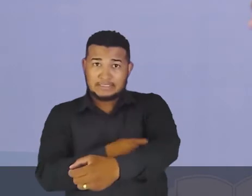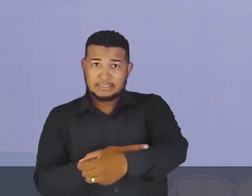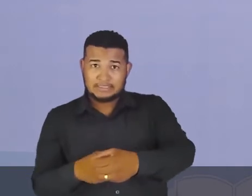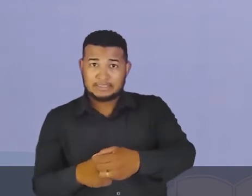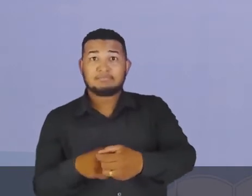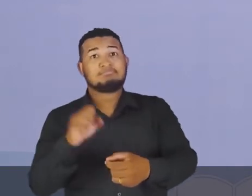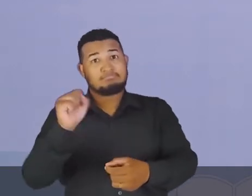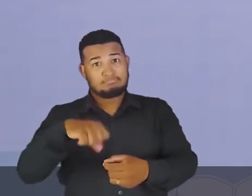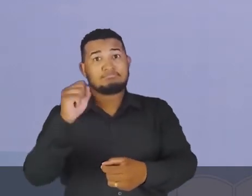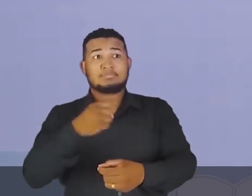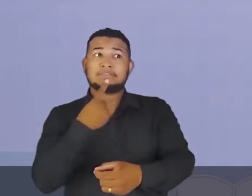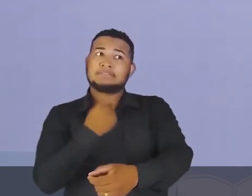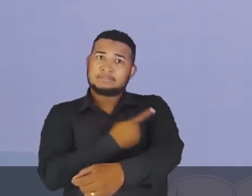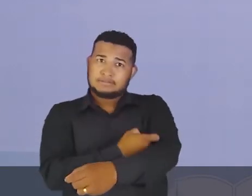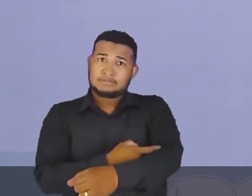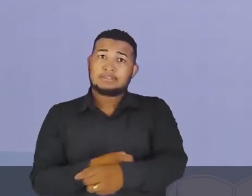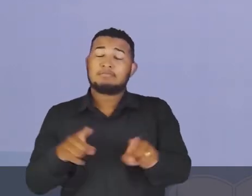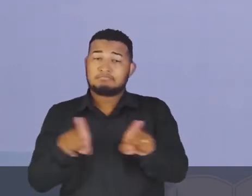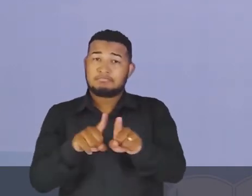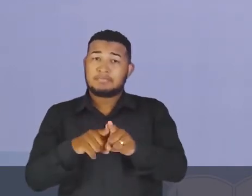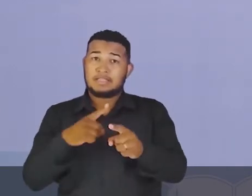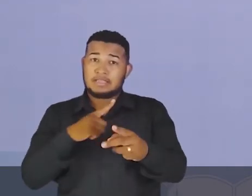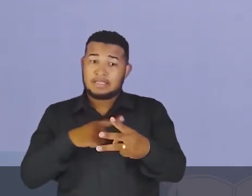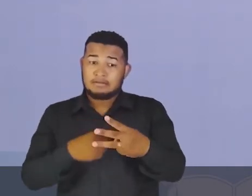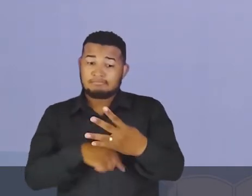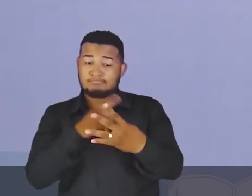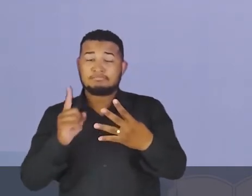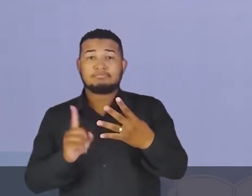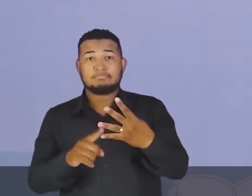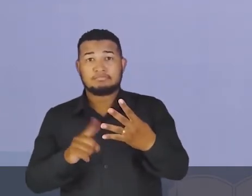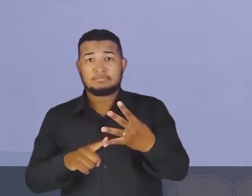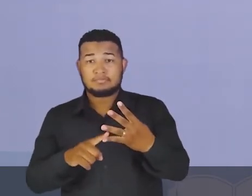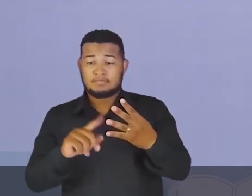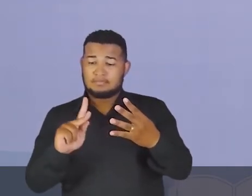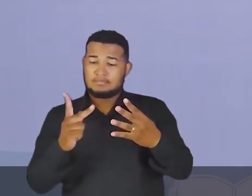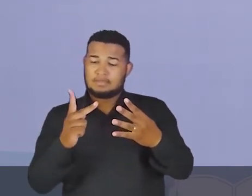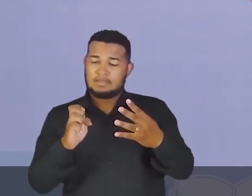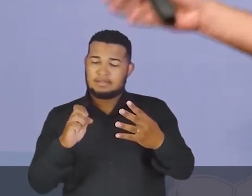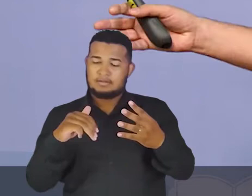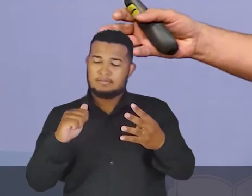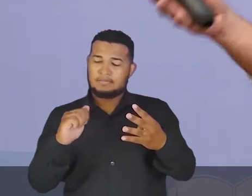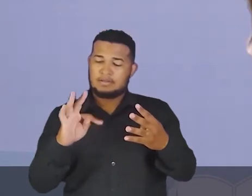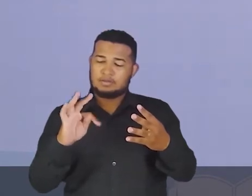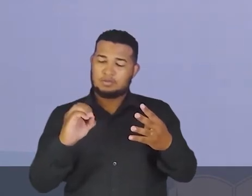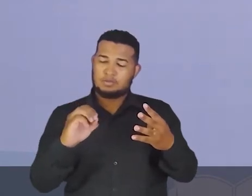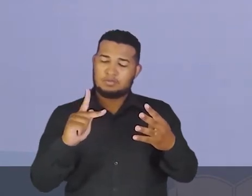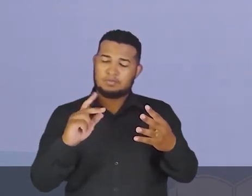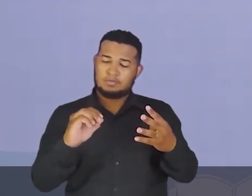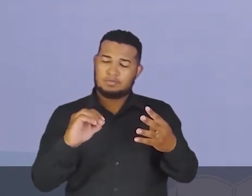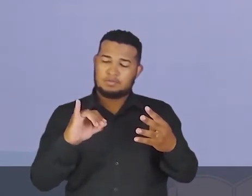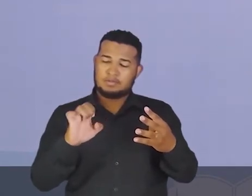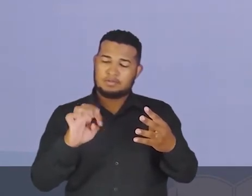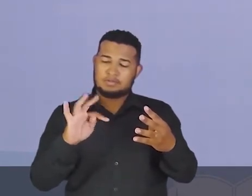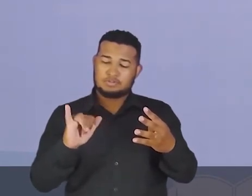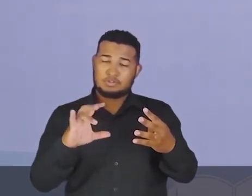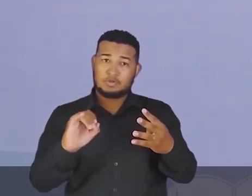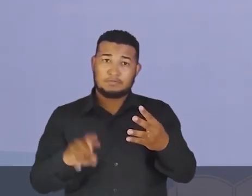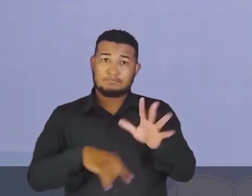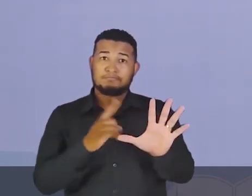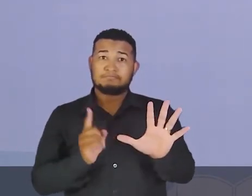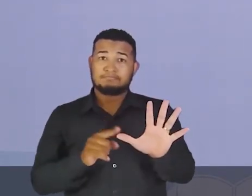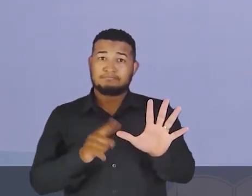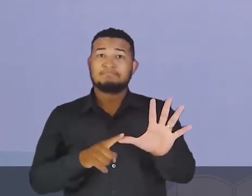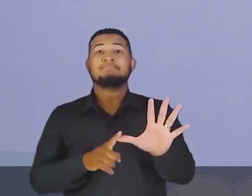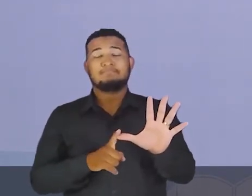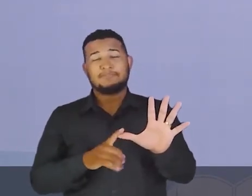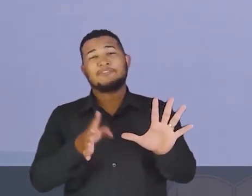sanguíneo, é isso mesmo, sangue é uma classe de tecido conjuntivo, nós temos o tecido hematopoético, que é conhecido como medula óssea, e nós temos